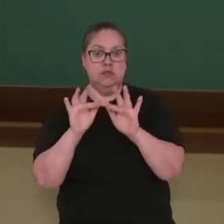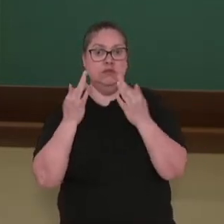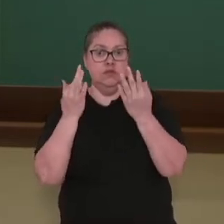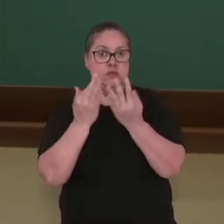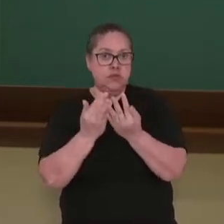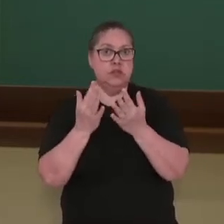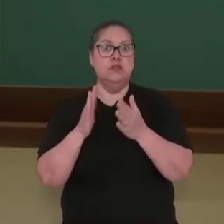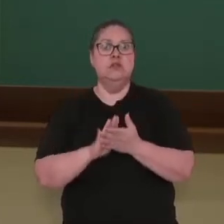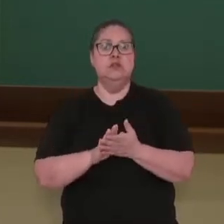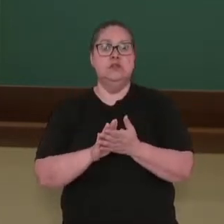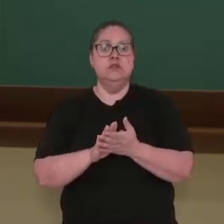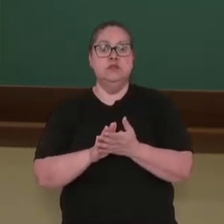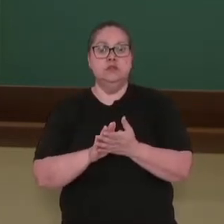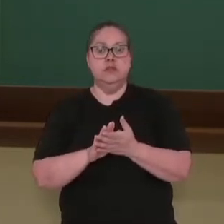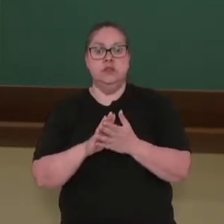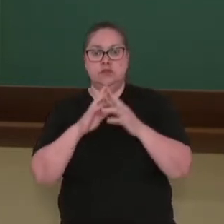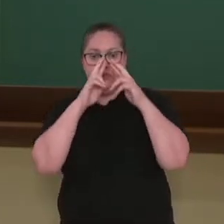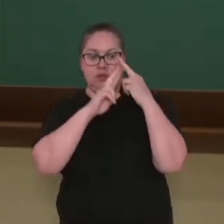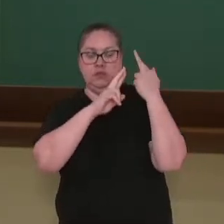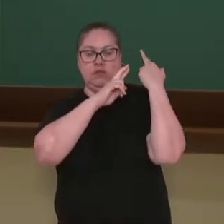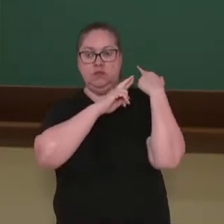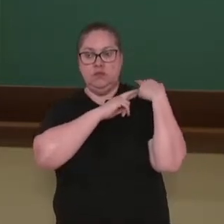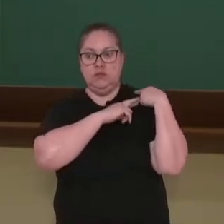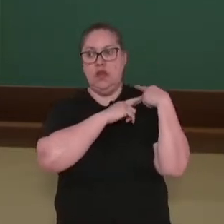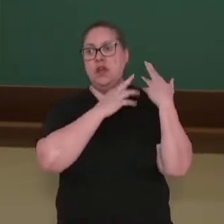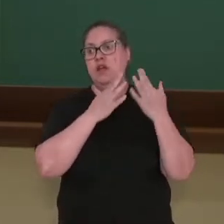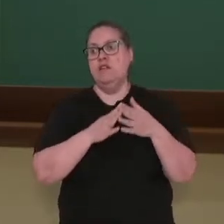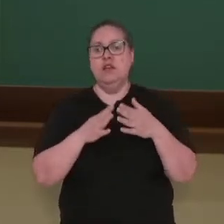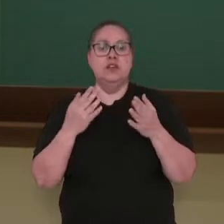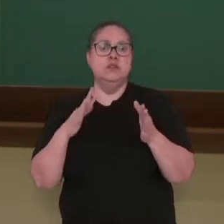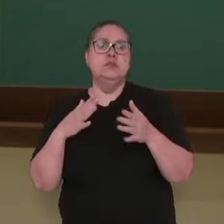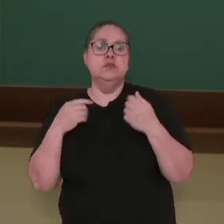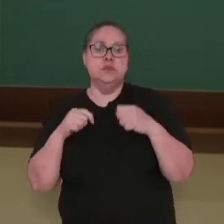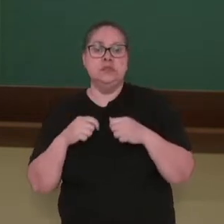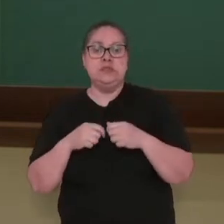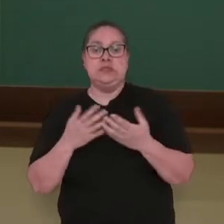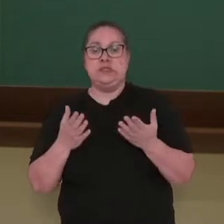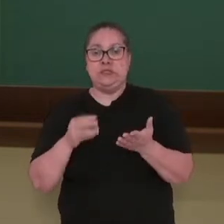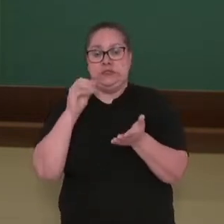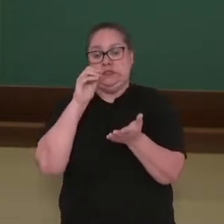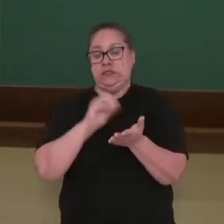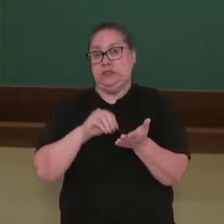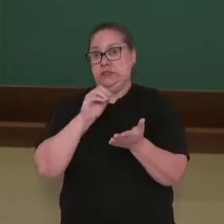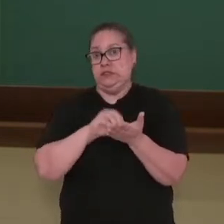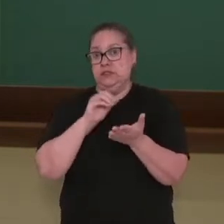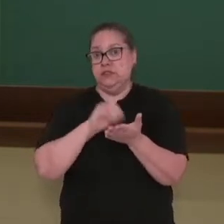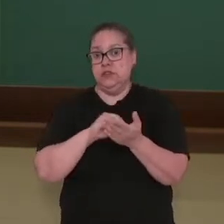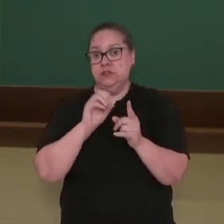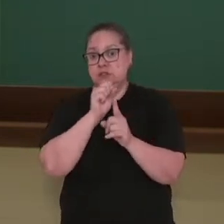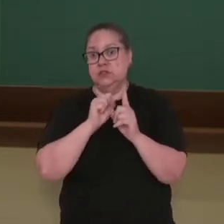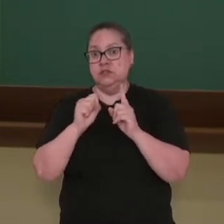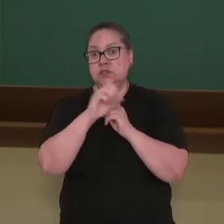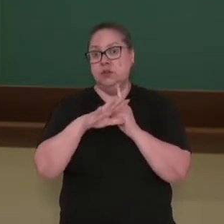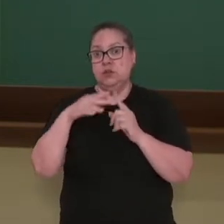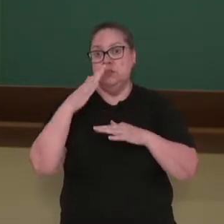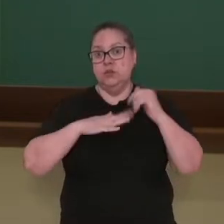assumimos compromissos e não somos responsáveis com eles, nós temos prejuízos aí na nossa vida social e